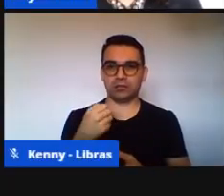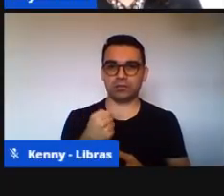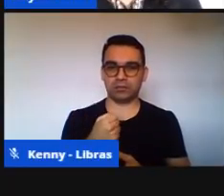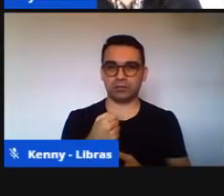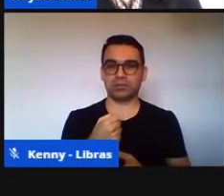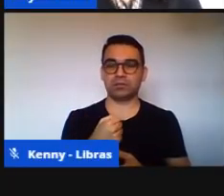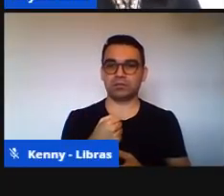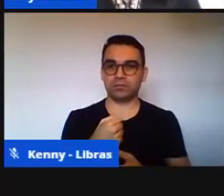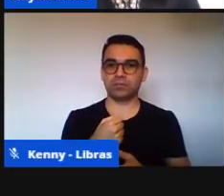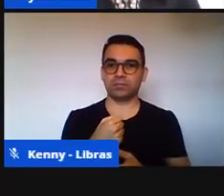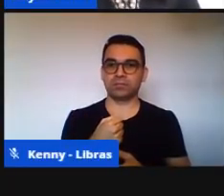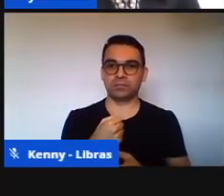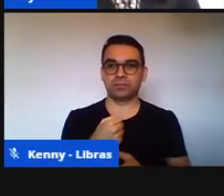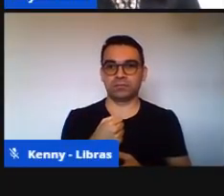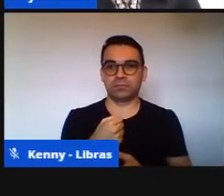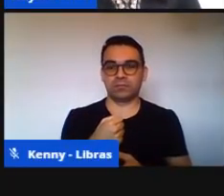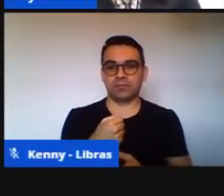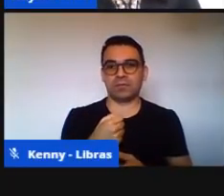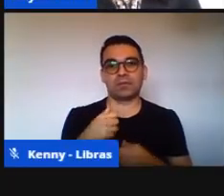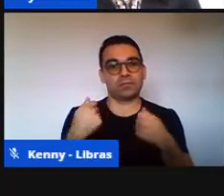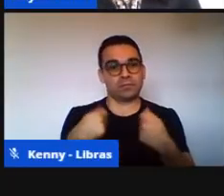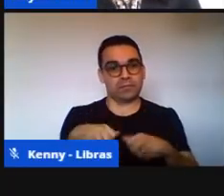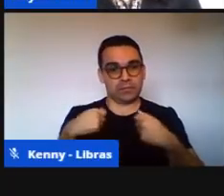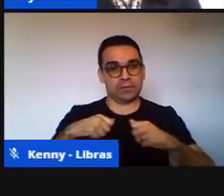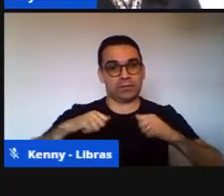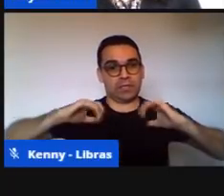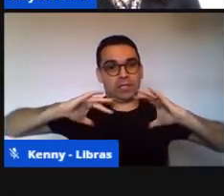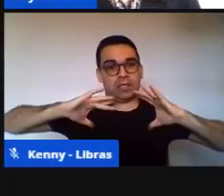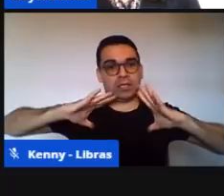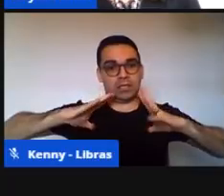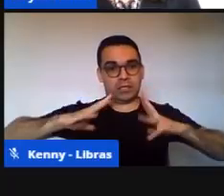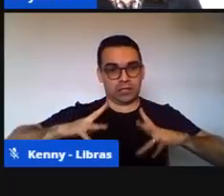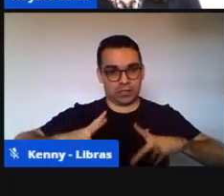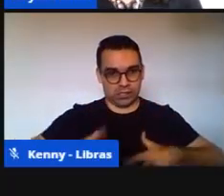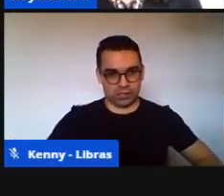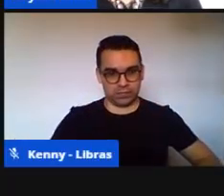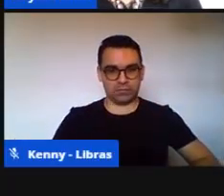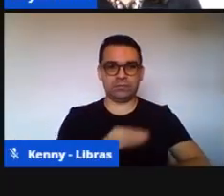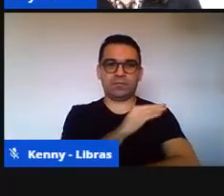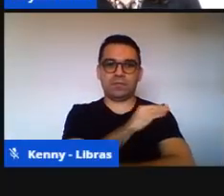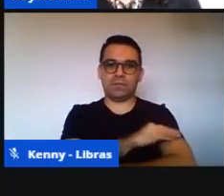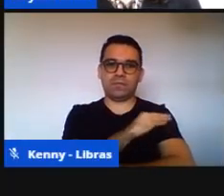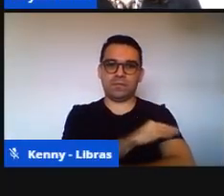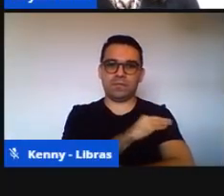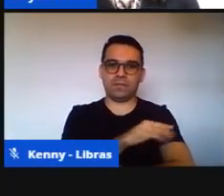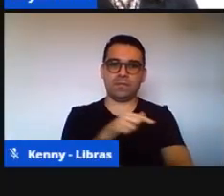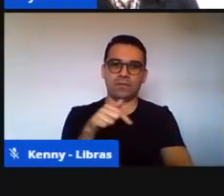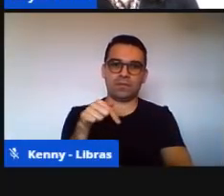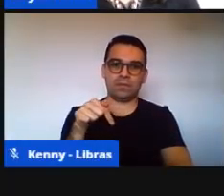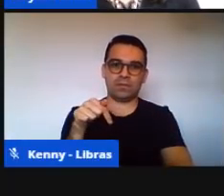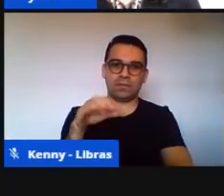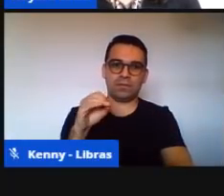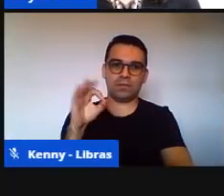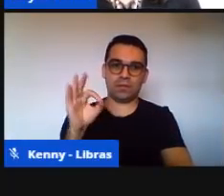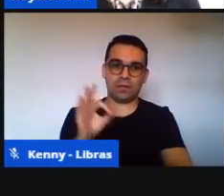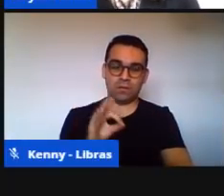Soalho. O importante é borrifar álcool 70 em toda a extensão da lata, antes de abrir o